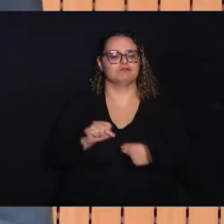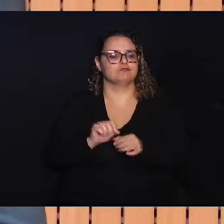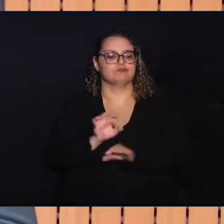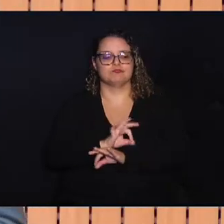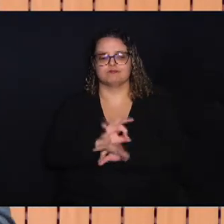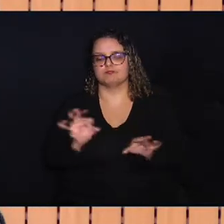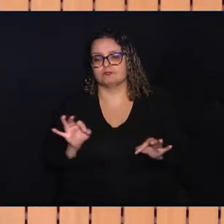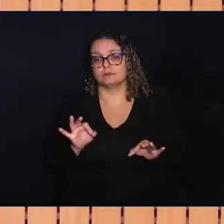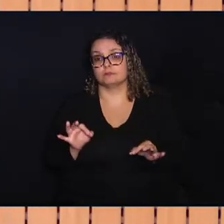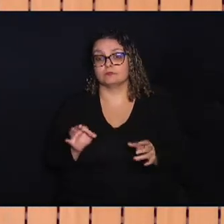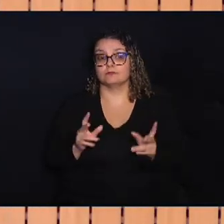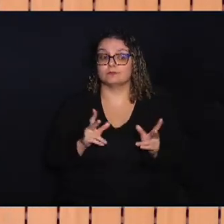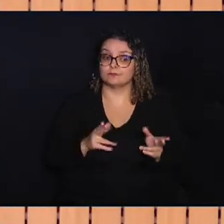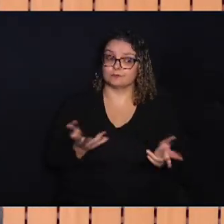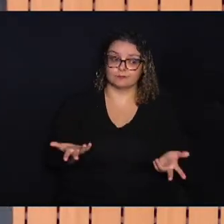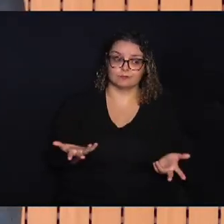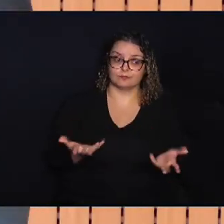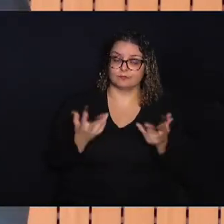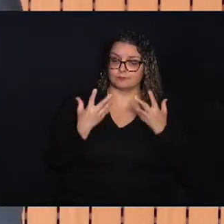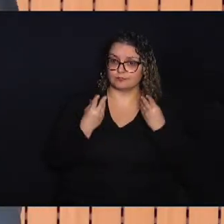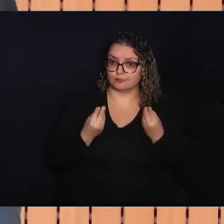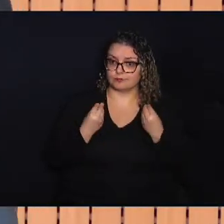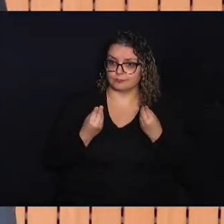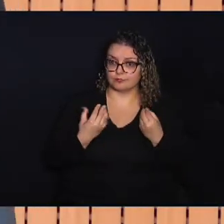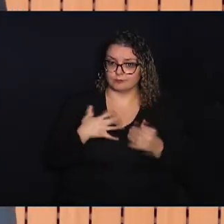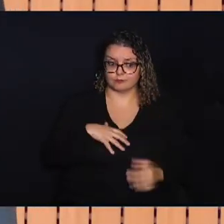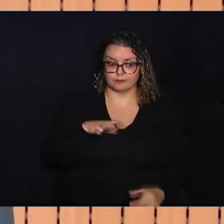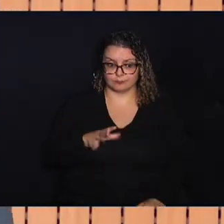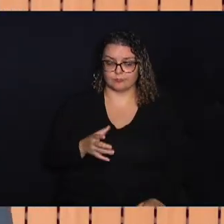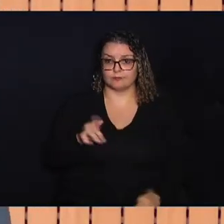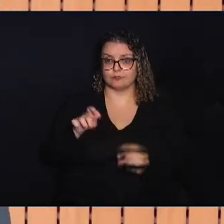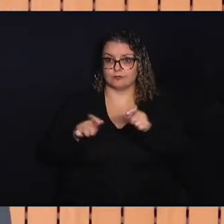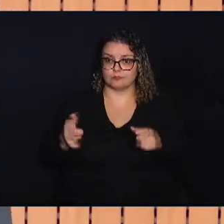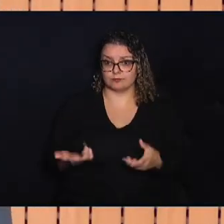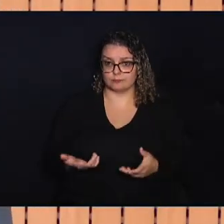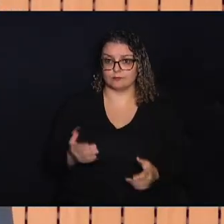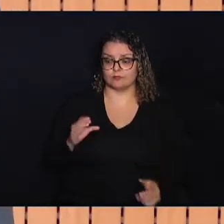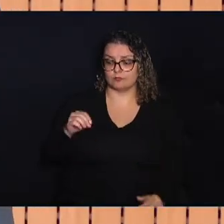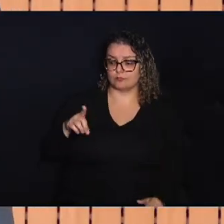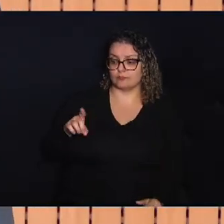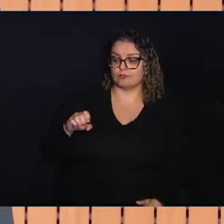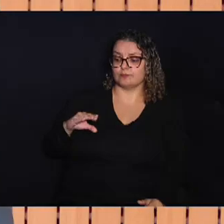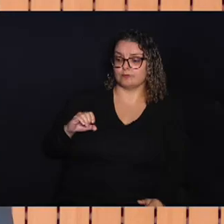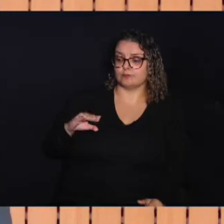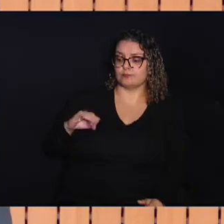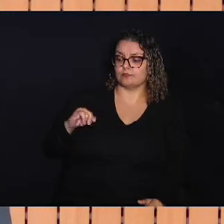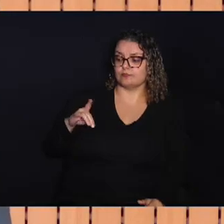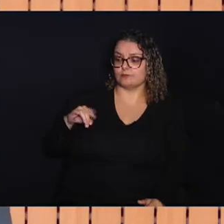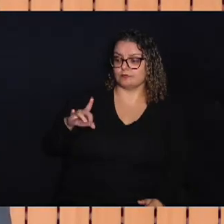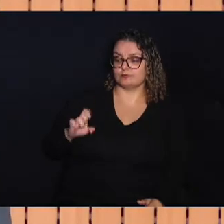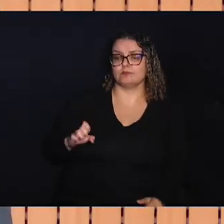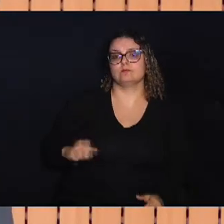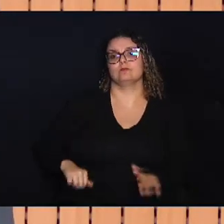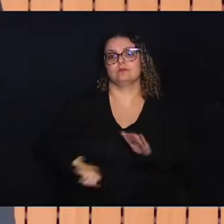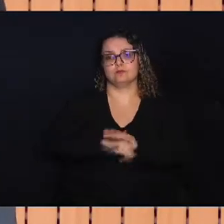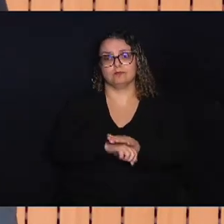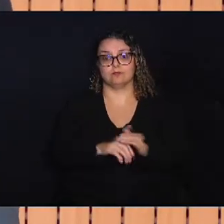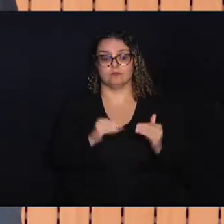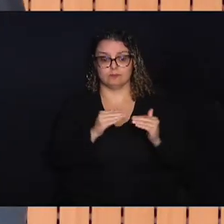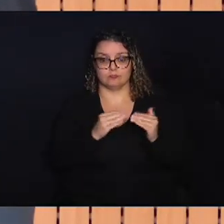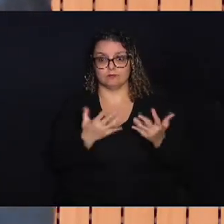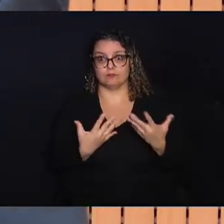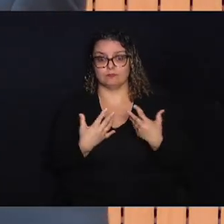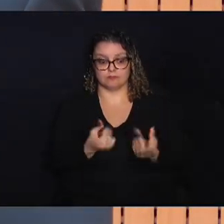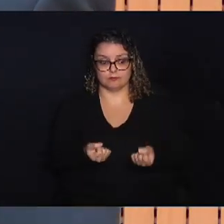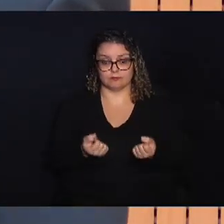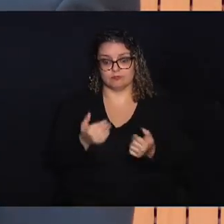não é possível que a gente tenha uma situação como essa de pessoas que são condescendentes com o crime, são coniventes e complacentes com o crime. Para